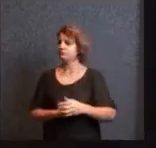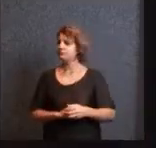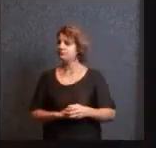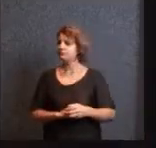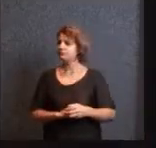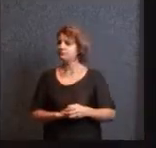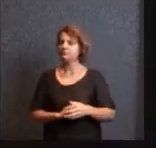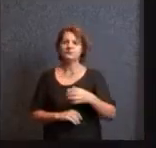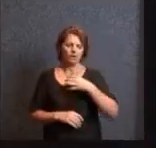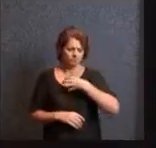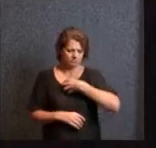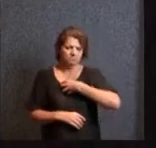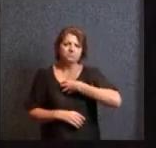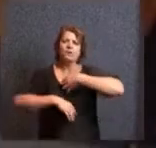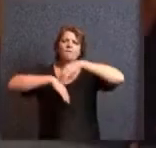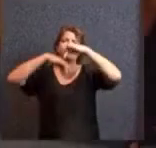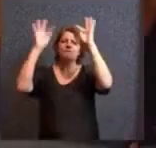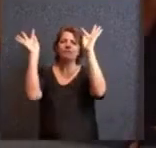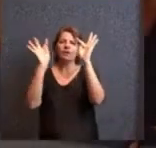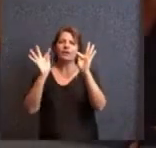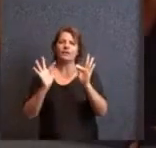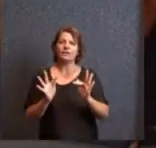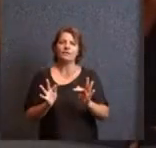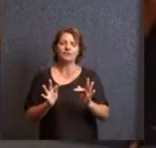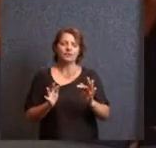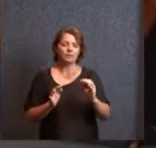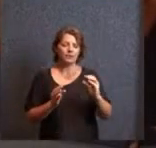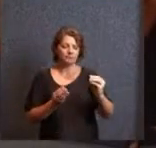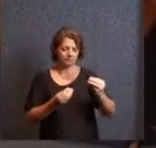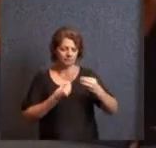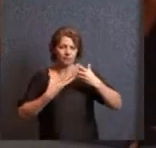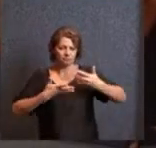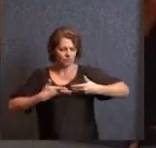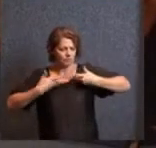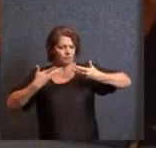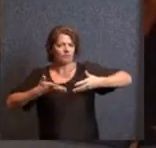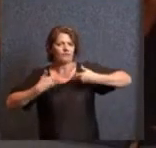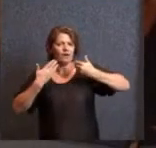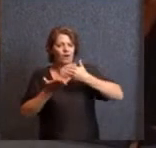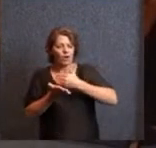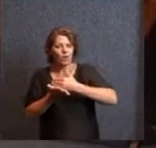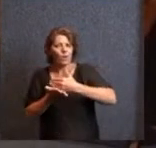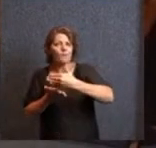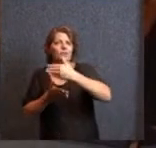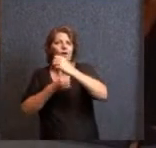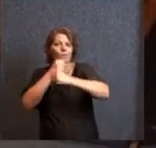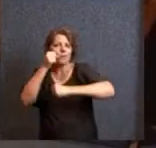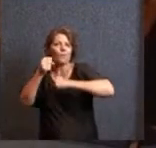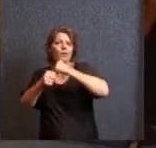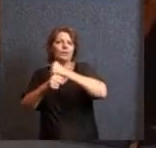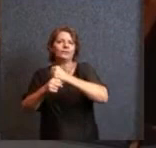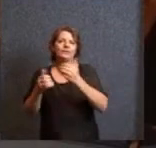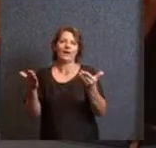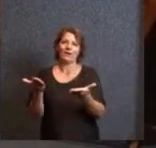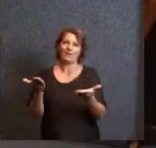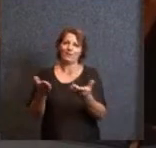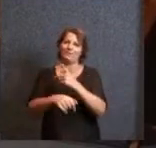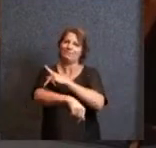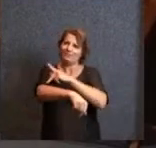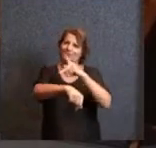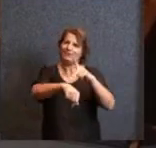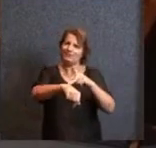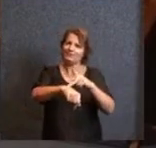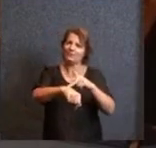Eu me sinto muito feliz e ainda mais motivada a começar esse ano letivo,